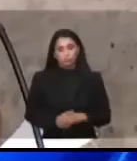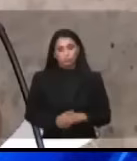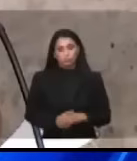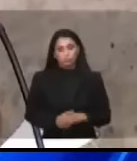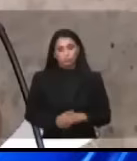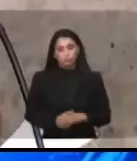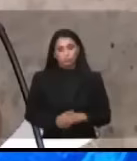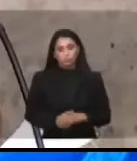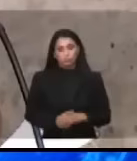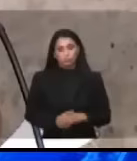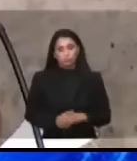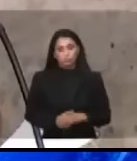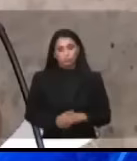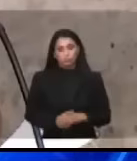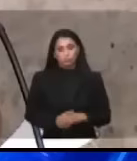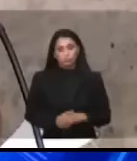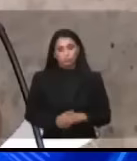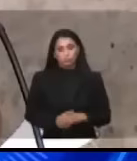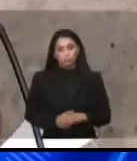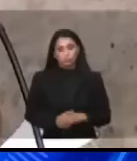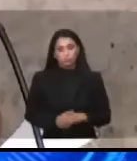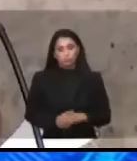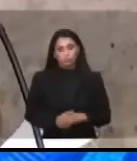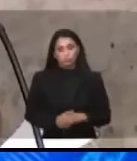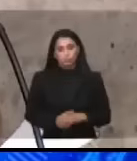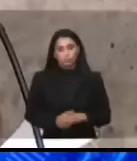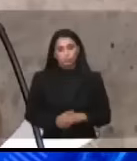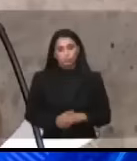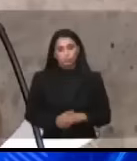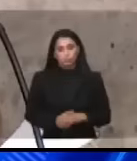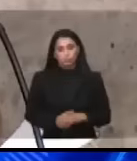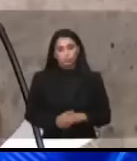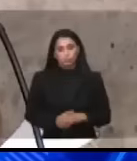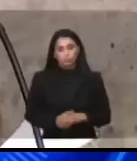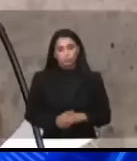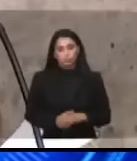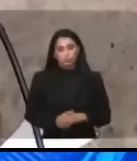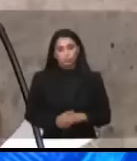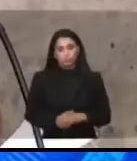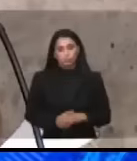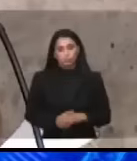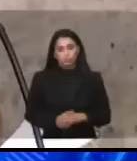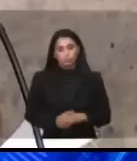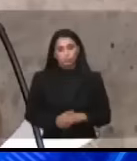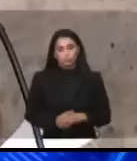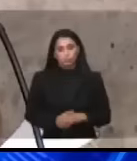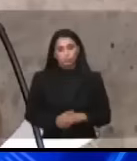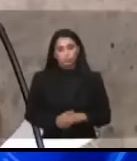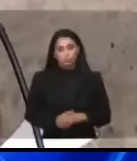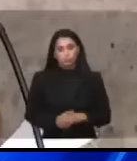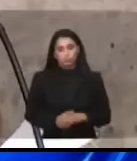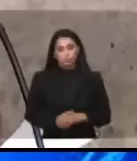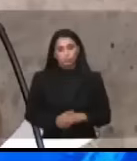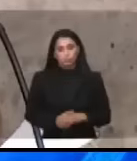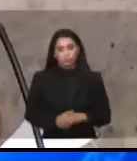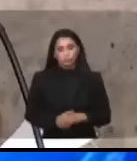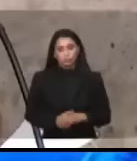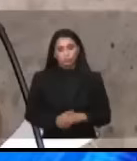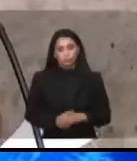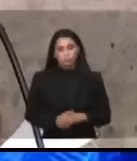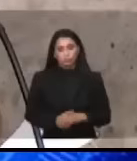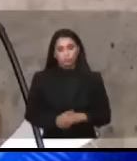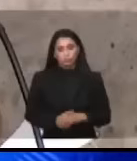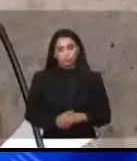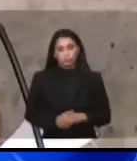são tantas circunstâncias e não tem santinho aqui. Você vai ver, por exemplo, que a revisão da vida